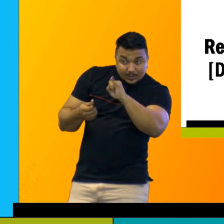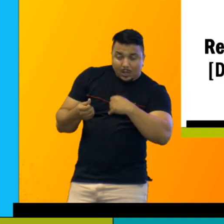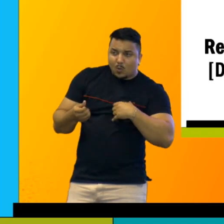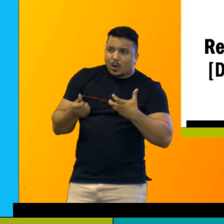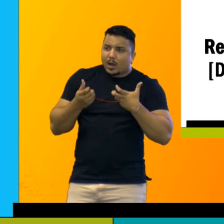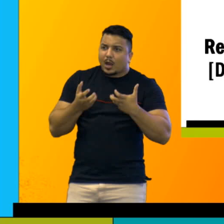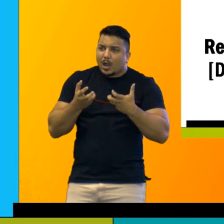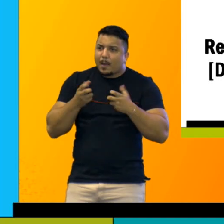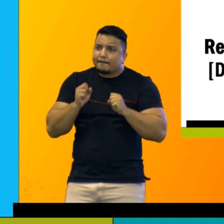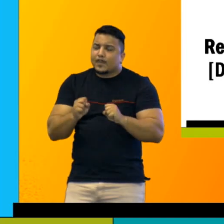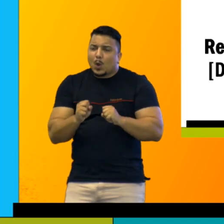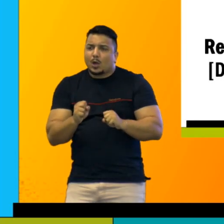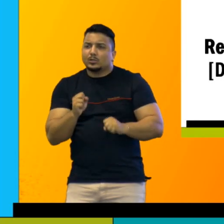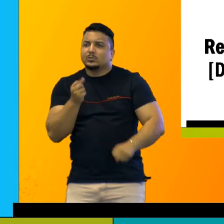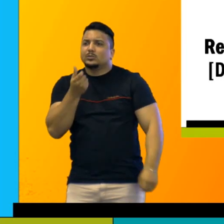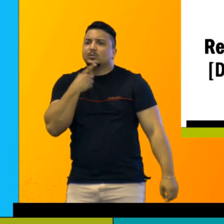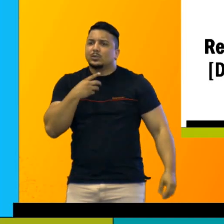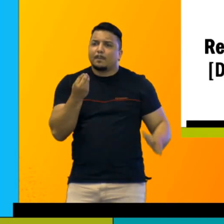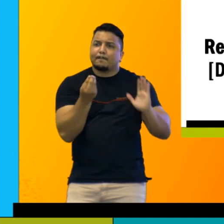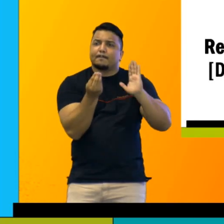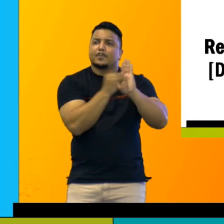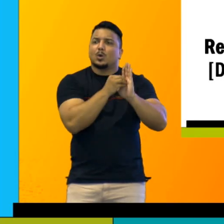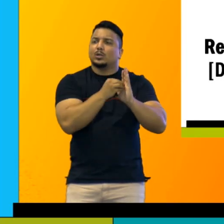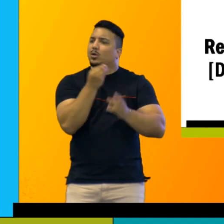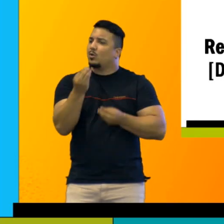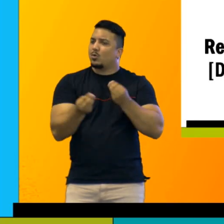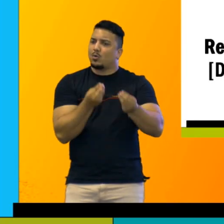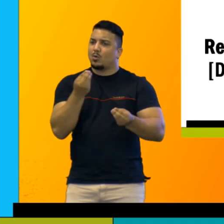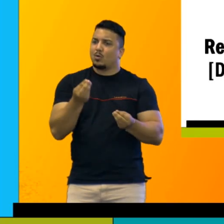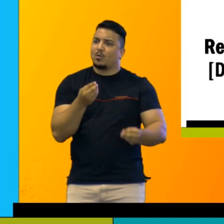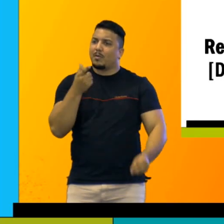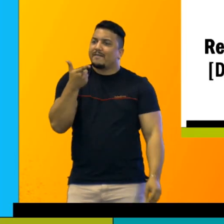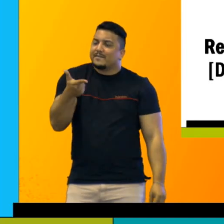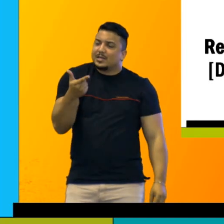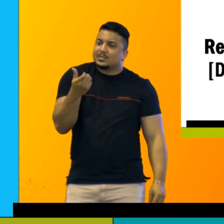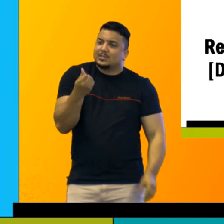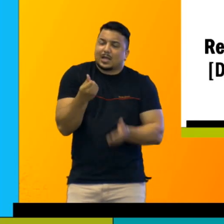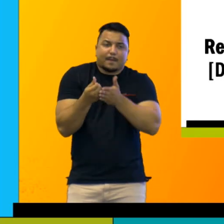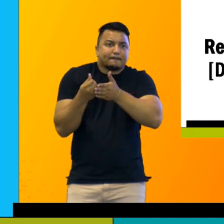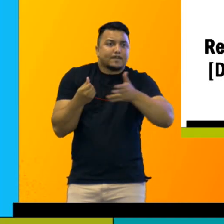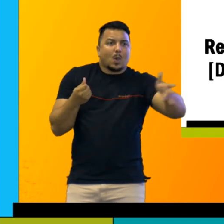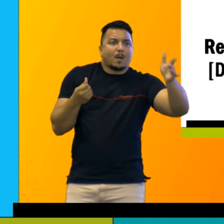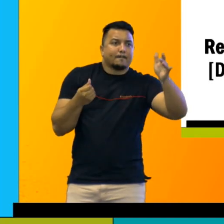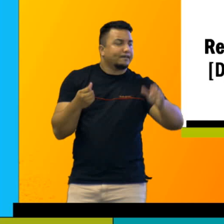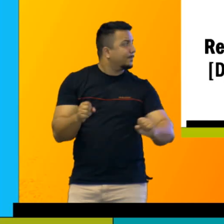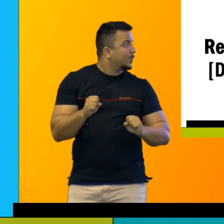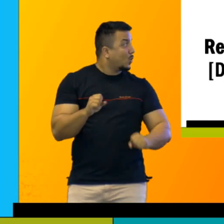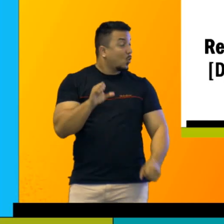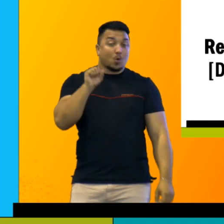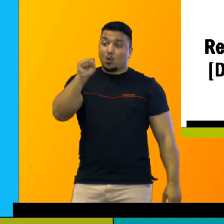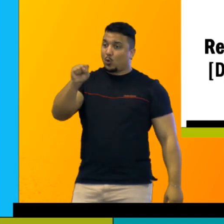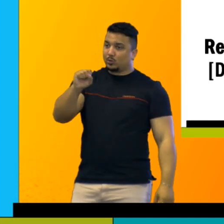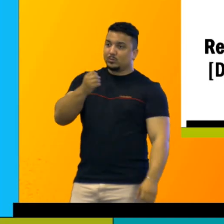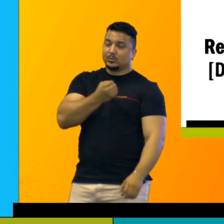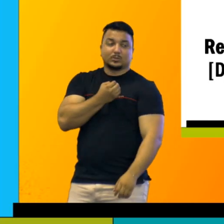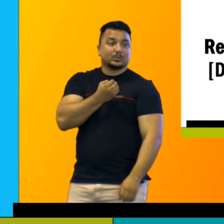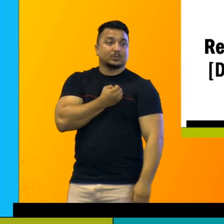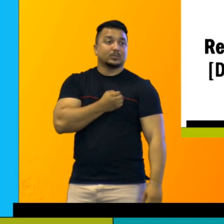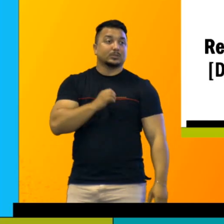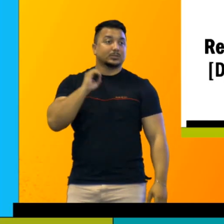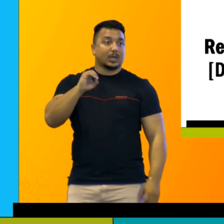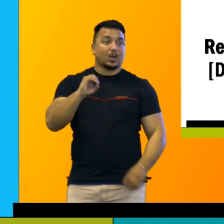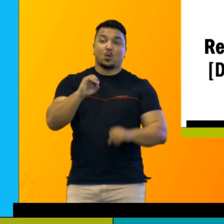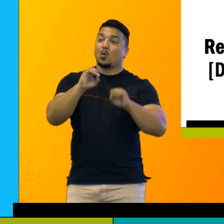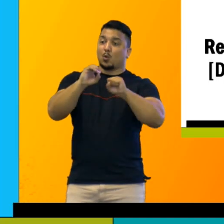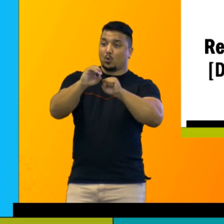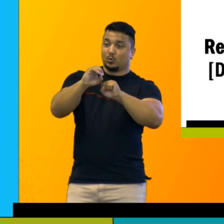eu posso escrever esse cara como do 26 para lá tem 8 zeros. Eu podia botar assim,